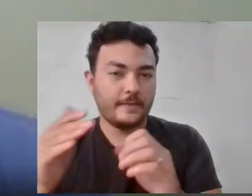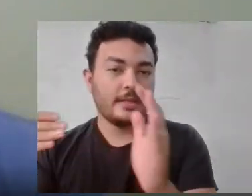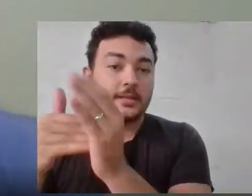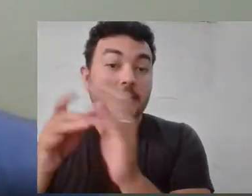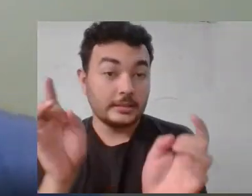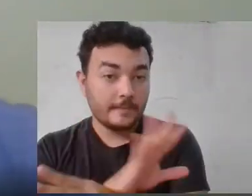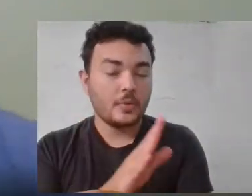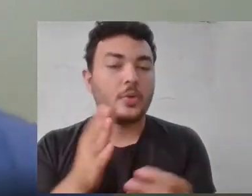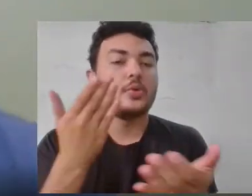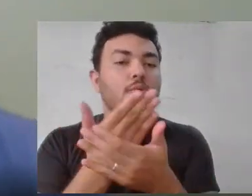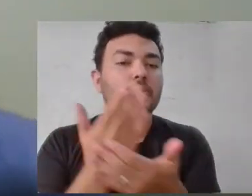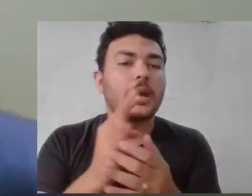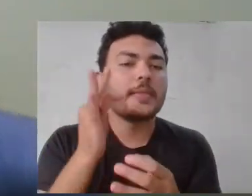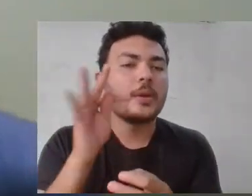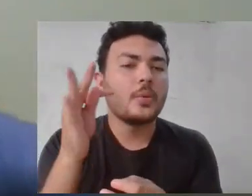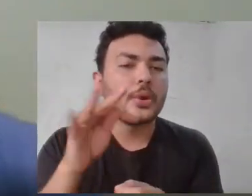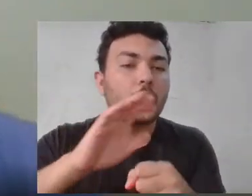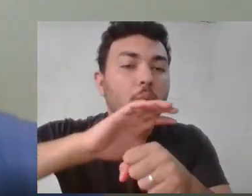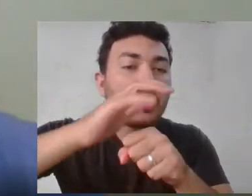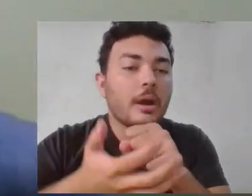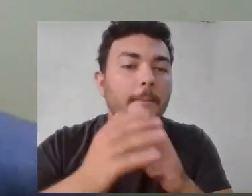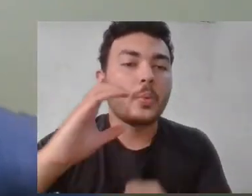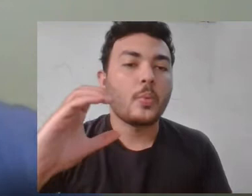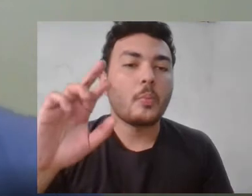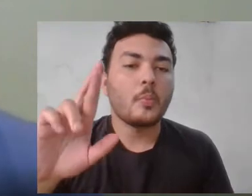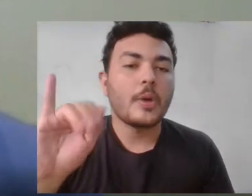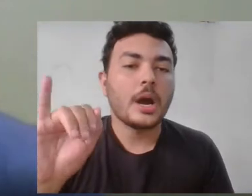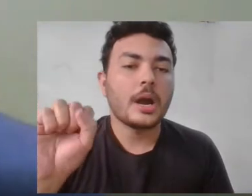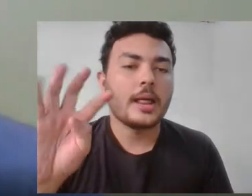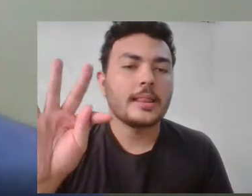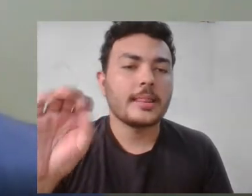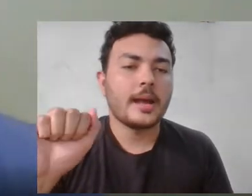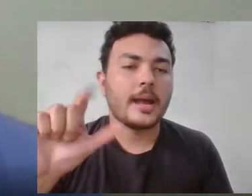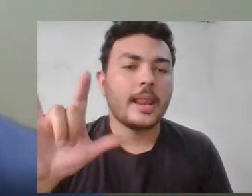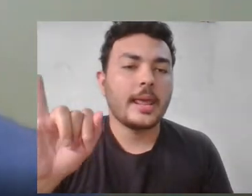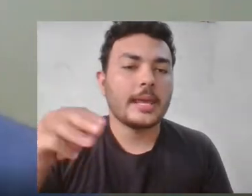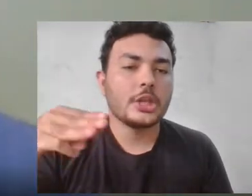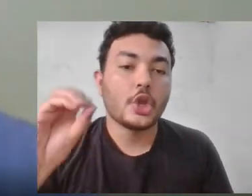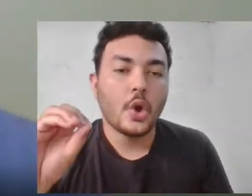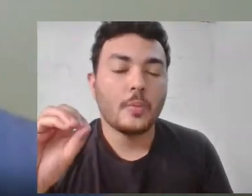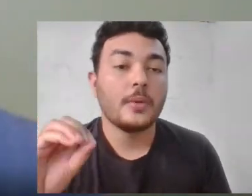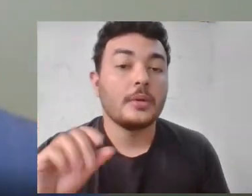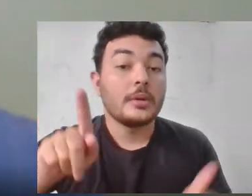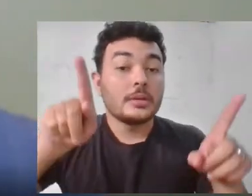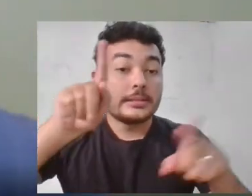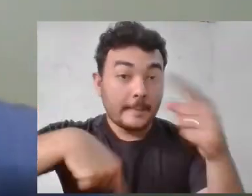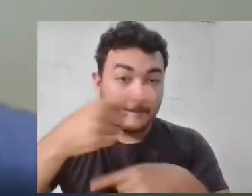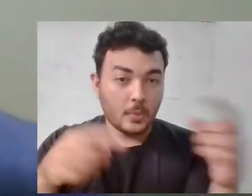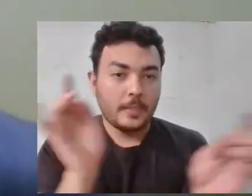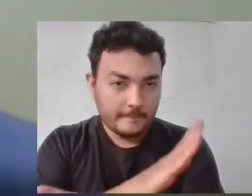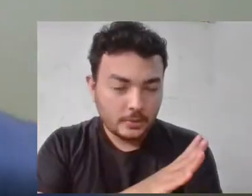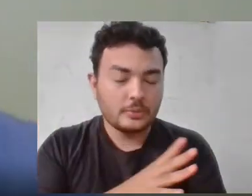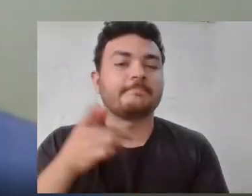que ajuda muito a explicar a formação desses compostos também, e em seguida, após a teoria do campo cristalino, nós vamos fechar